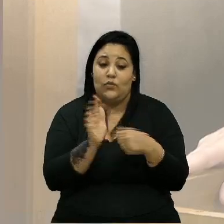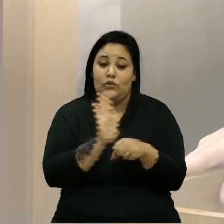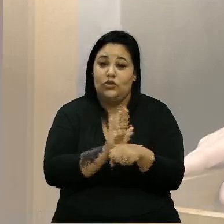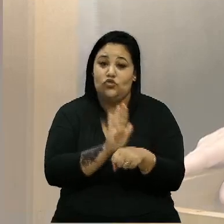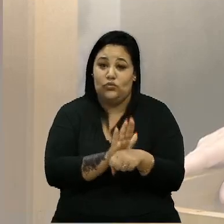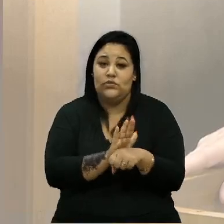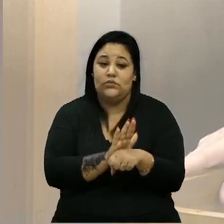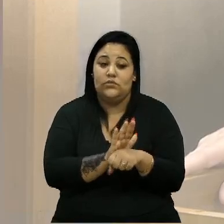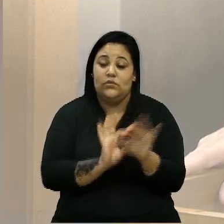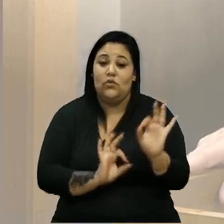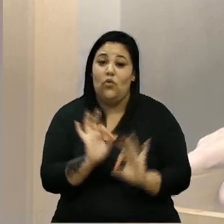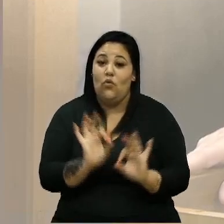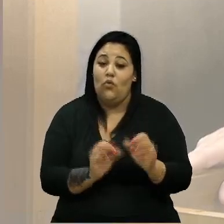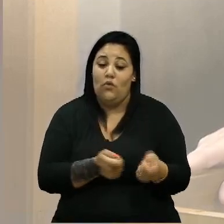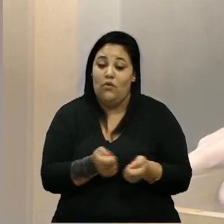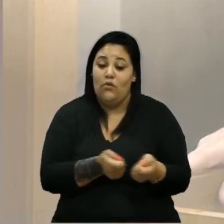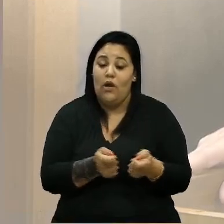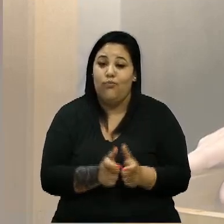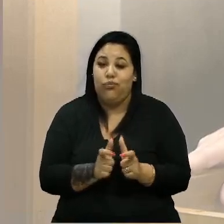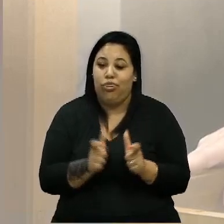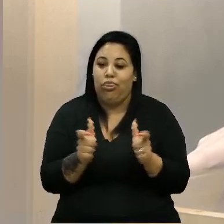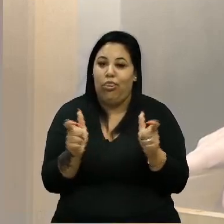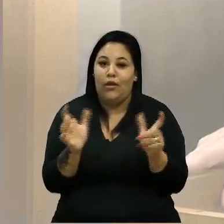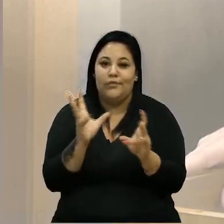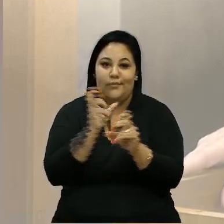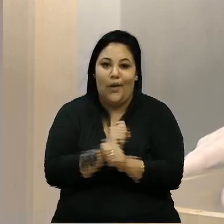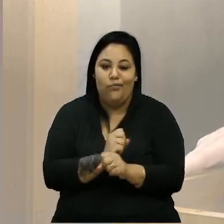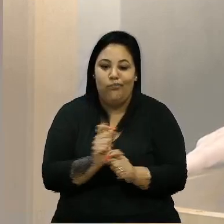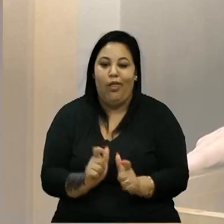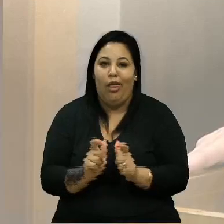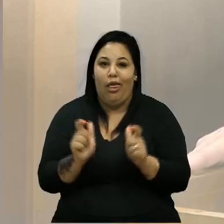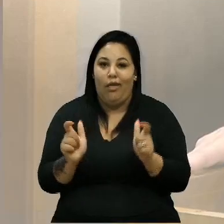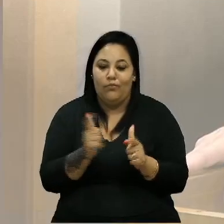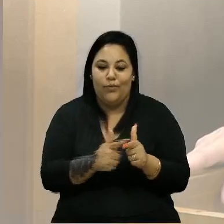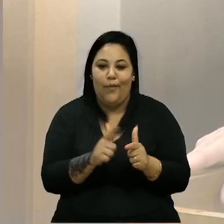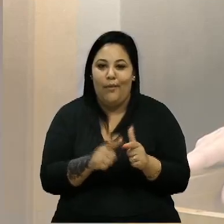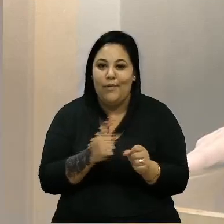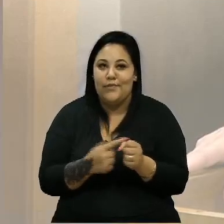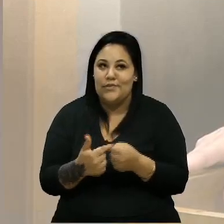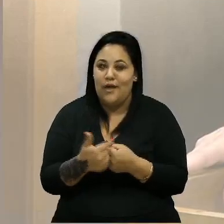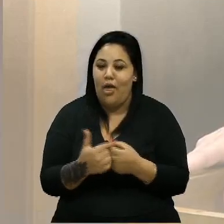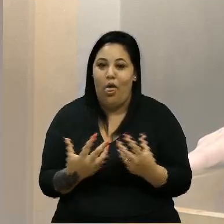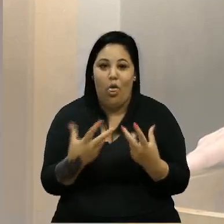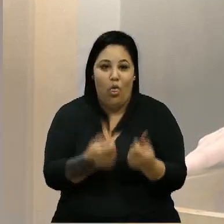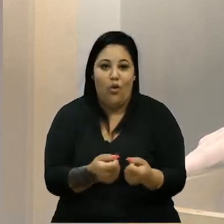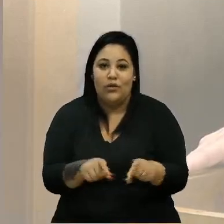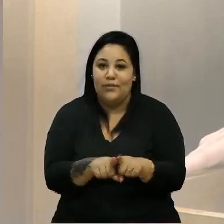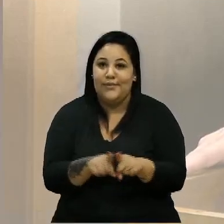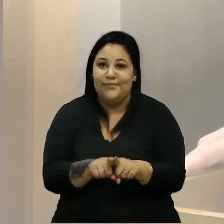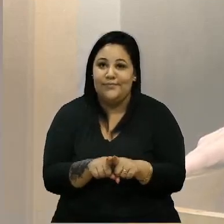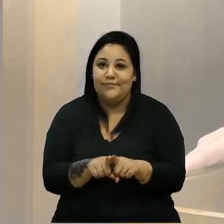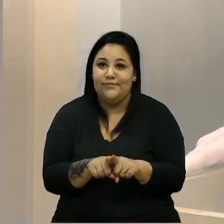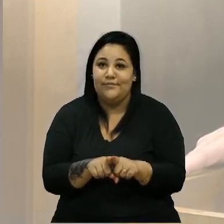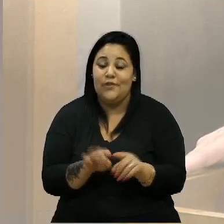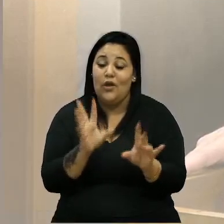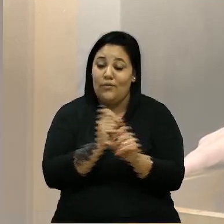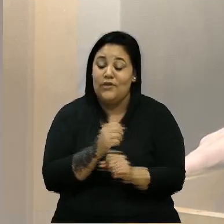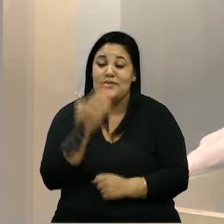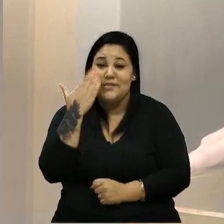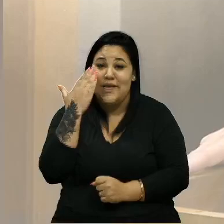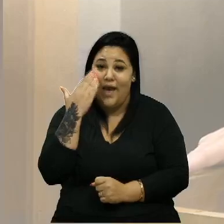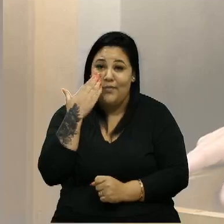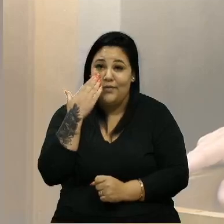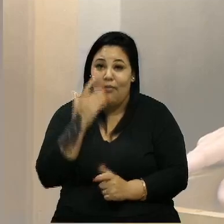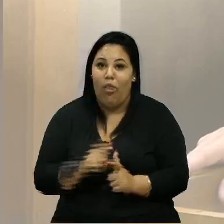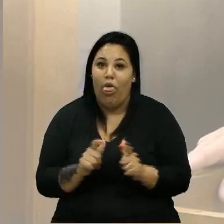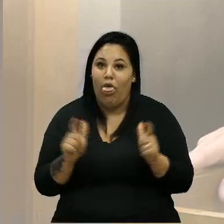controle, aumenta o número de animais, aumenta o problema para a cidade, e os animais, a gente sabe, se reproduzem muito rápido. Se a